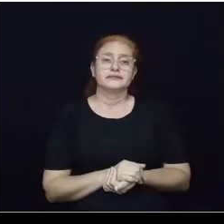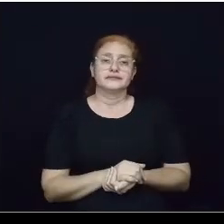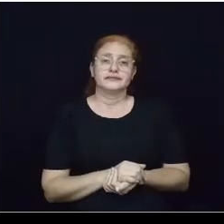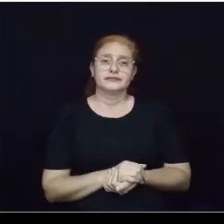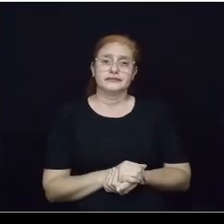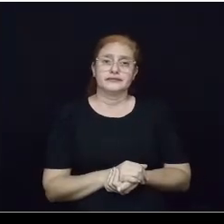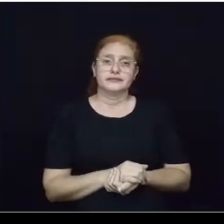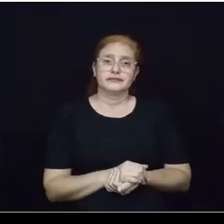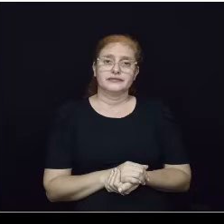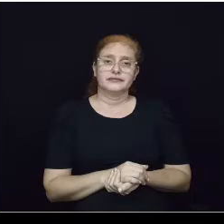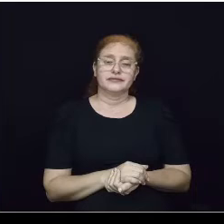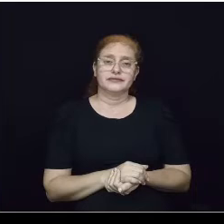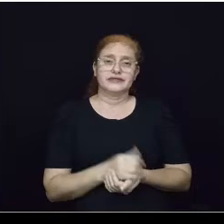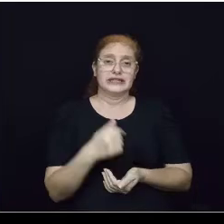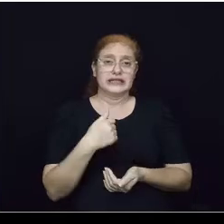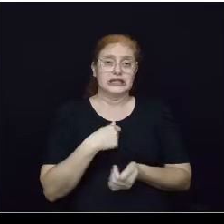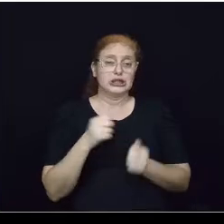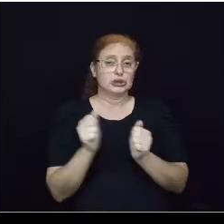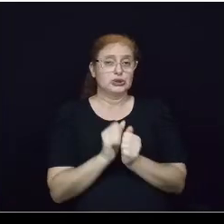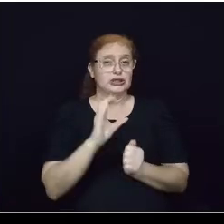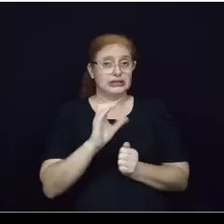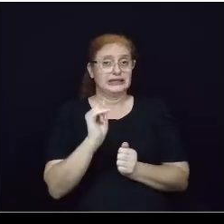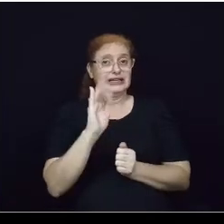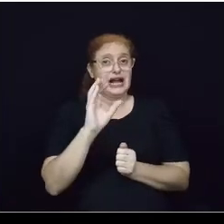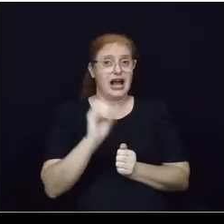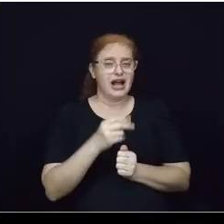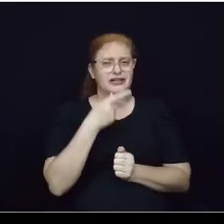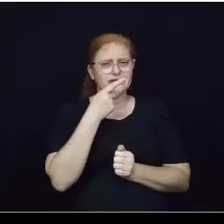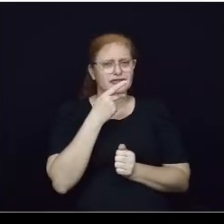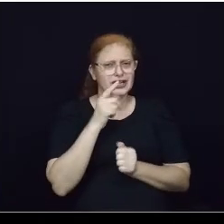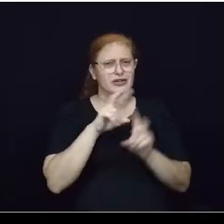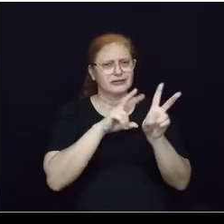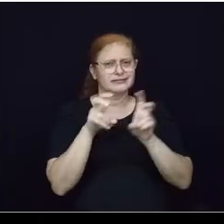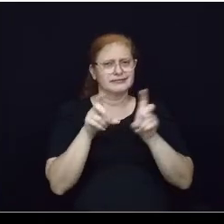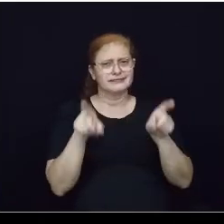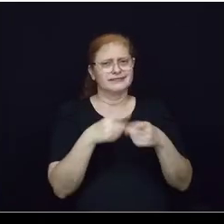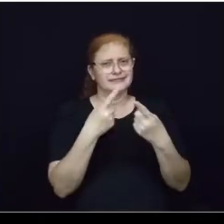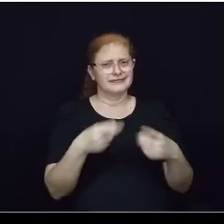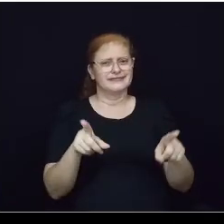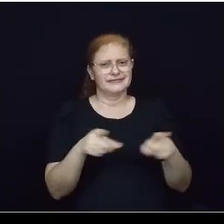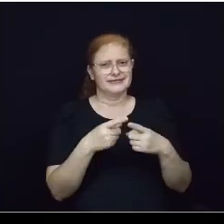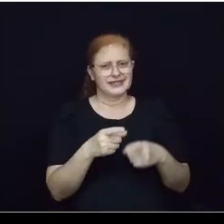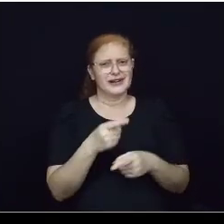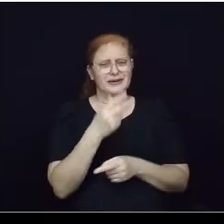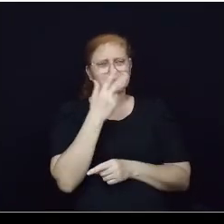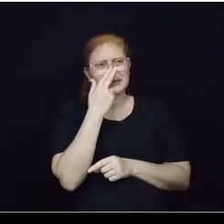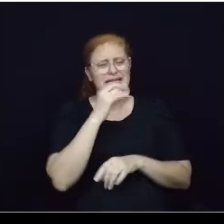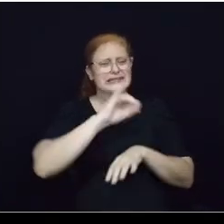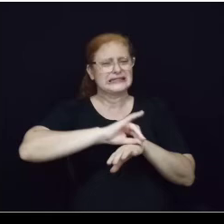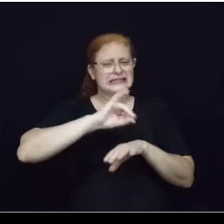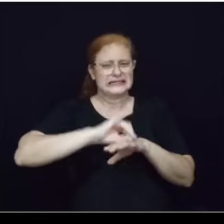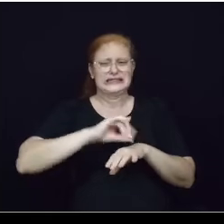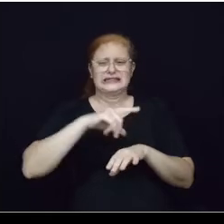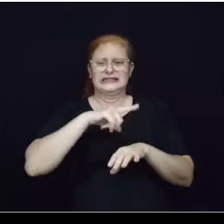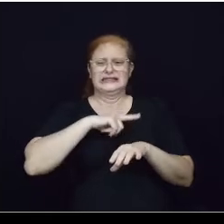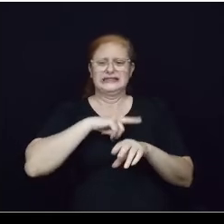configurações. Eu e o Caio estivemos falando sobre a musicalidade dessa peça, né, como sugere,